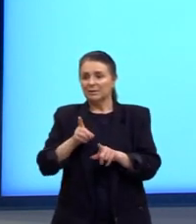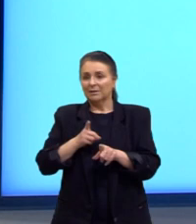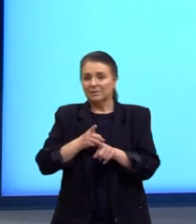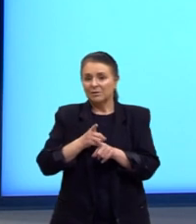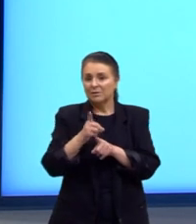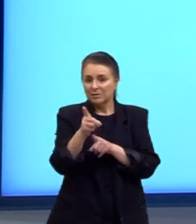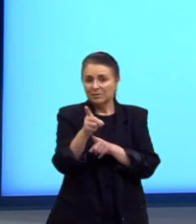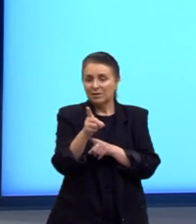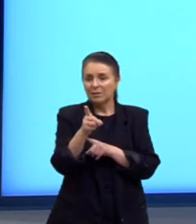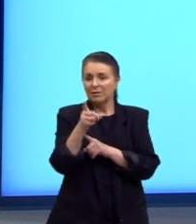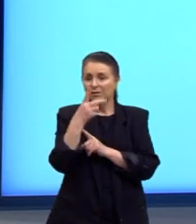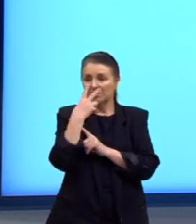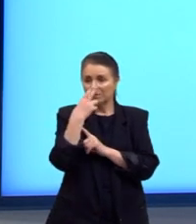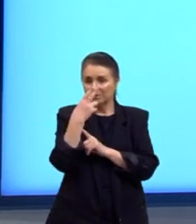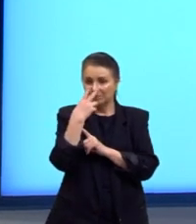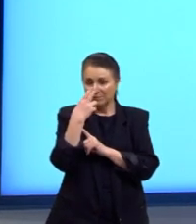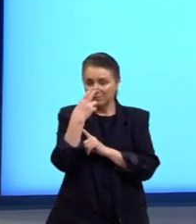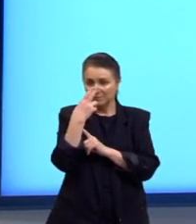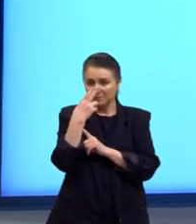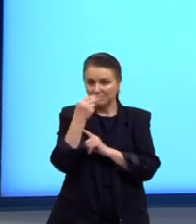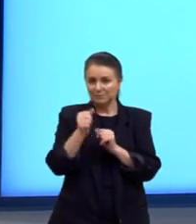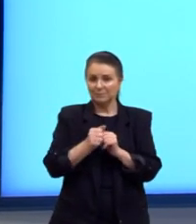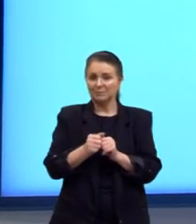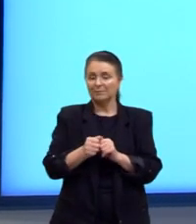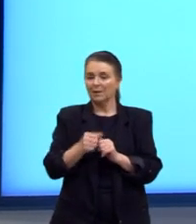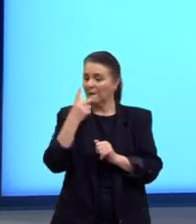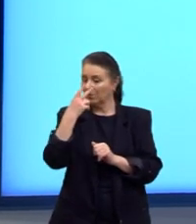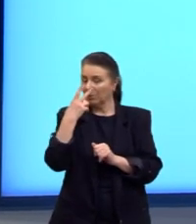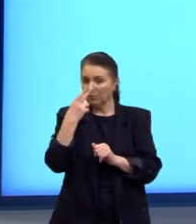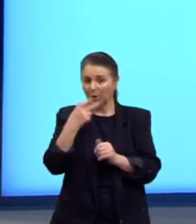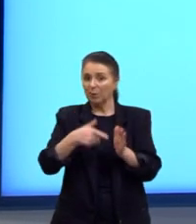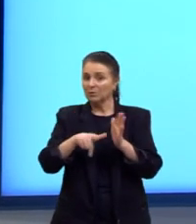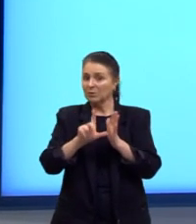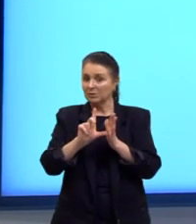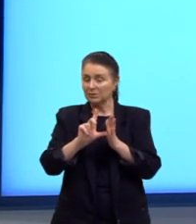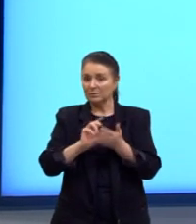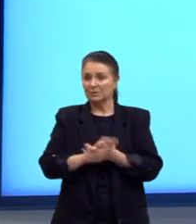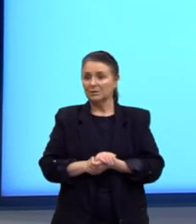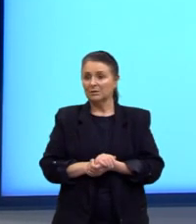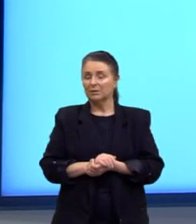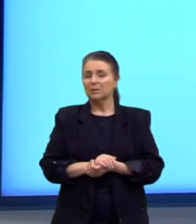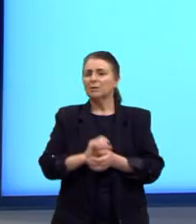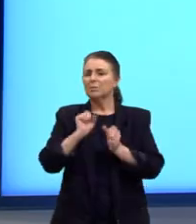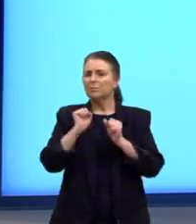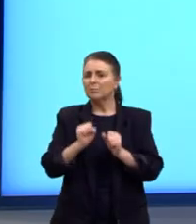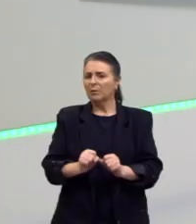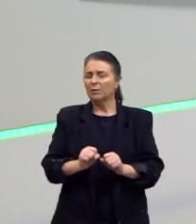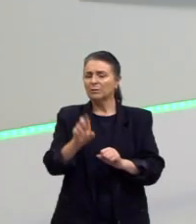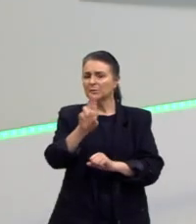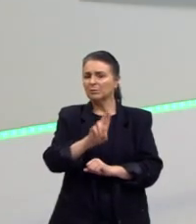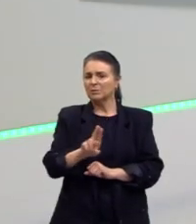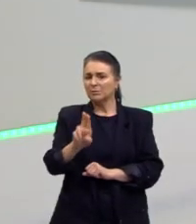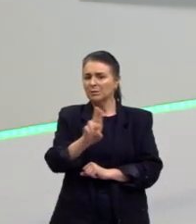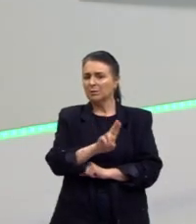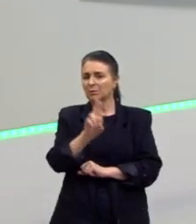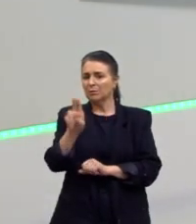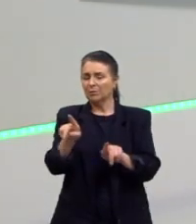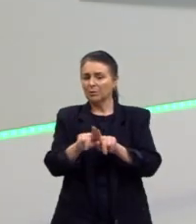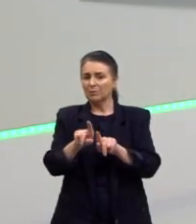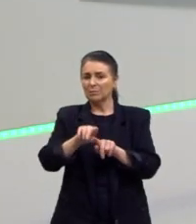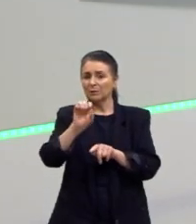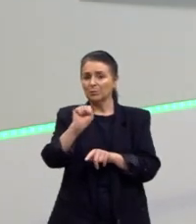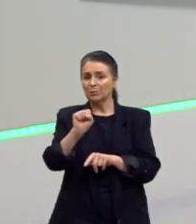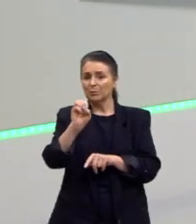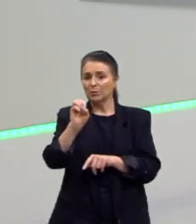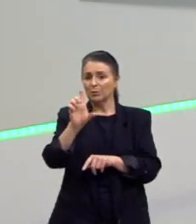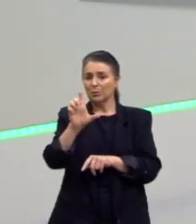Vou fazer a regra aqui da mão direita para vocês verem que é a mesma coisa. Tá? E a gente pode chamar esse